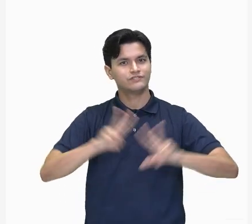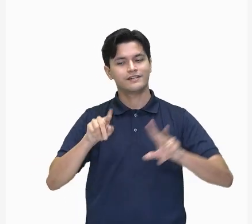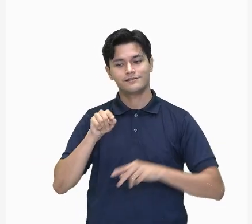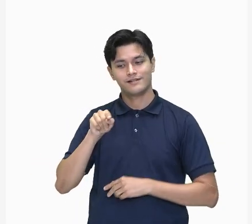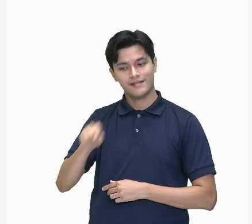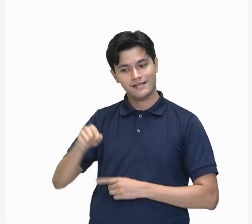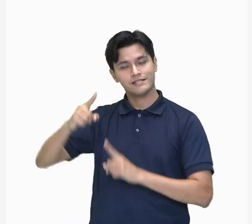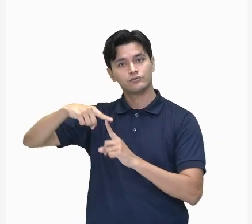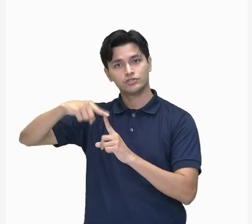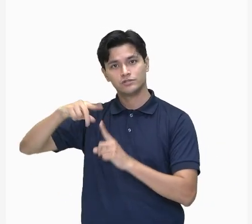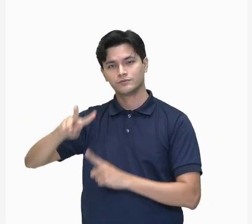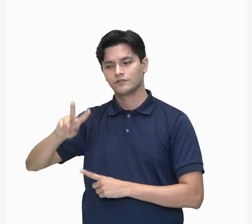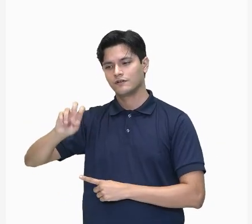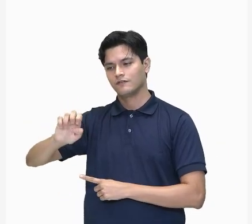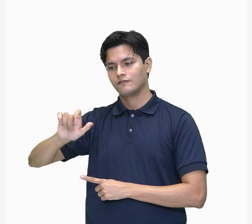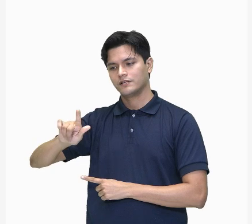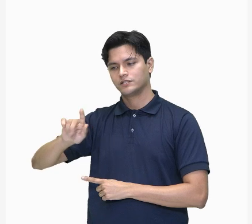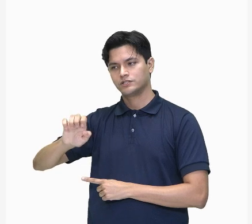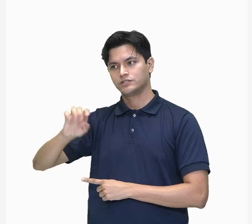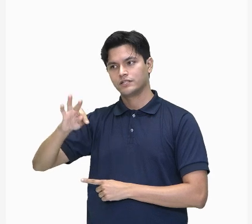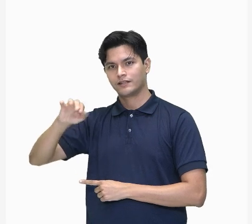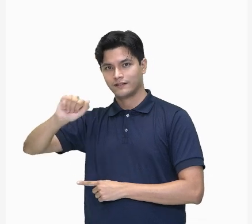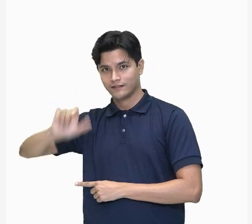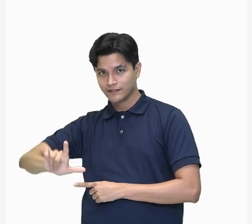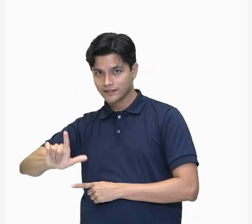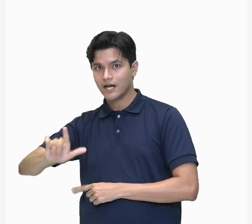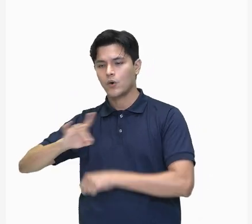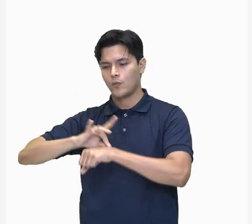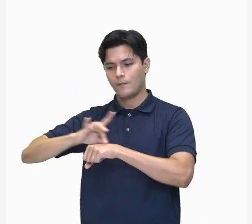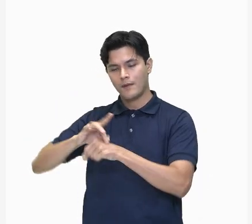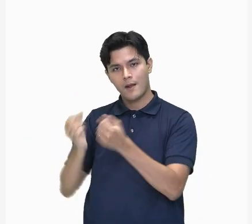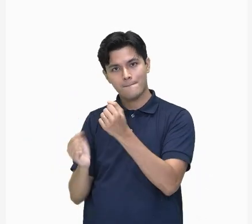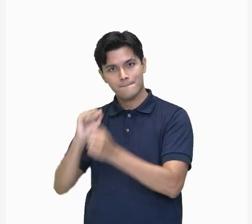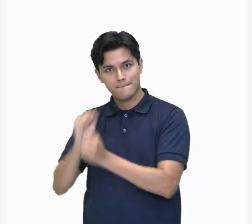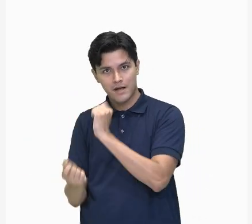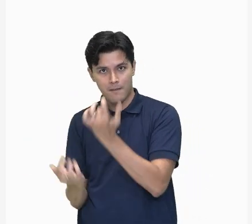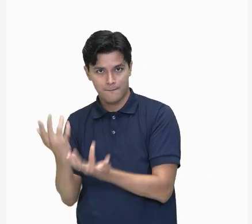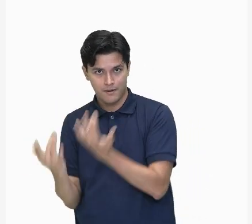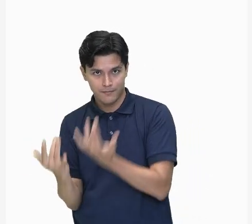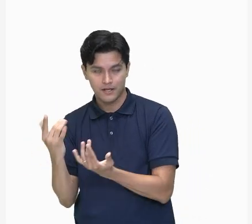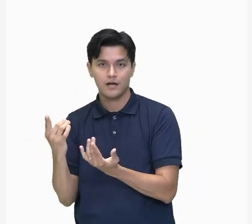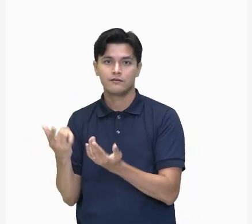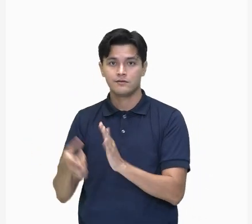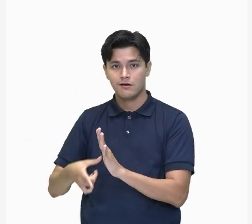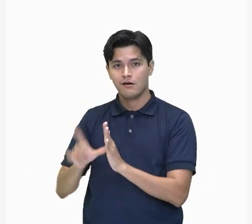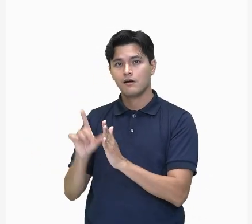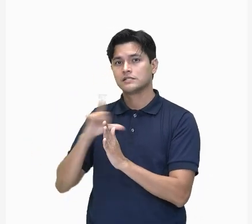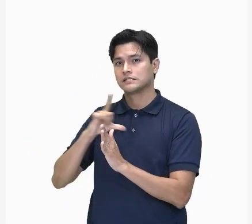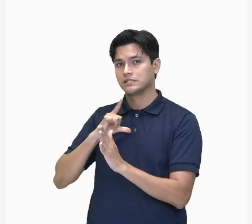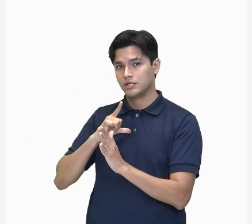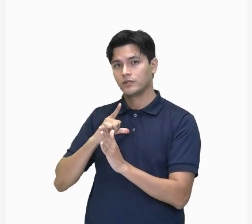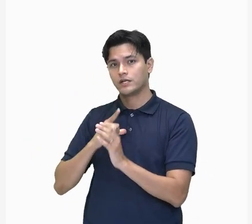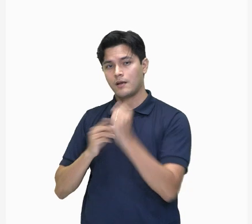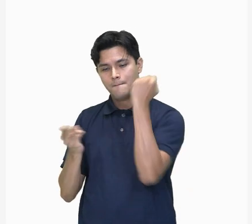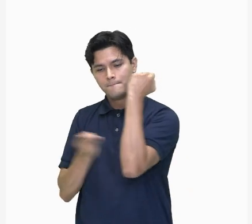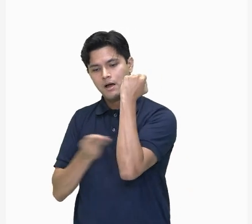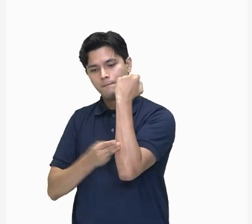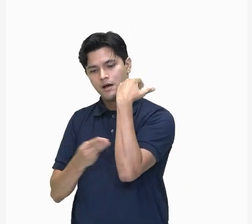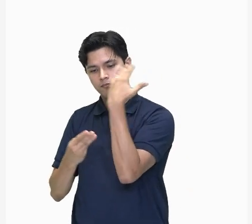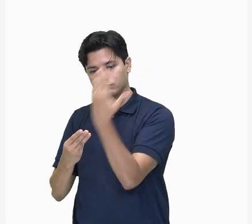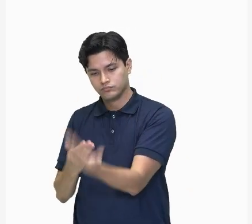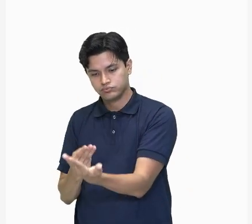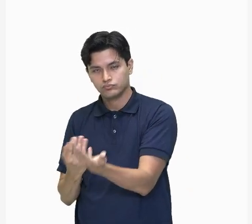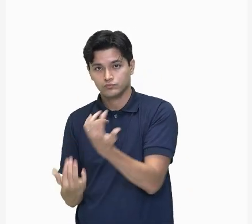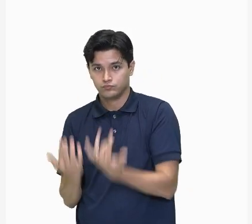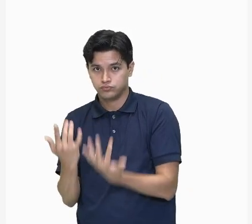Que foi resultado ali, né, o corte de lenha, o corte de madeira, foi queimado, né, para